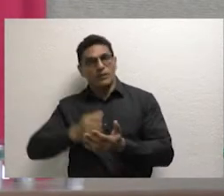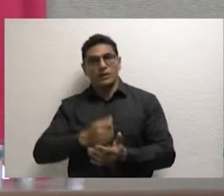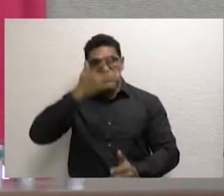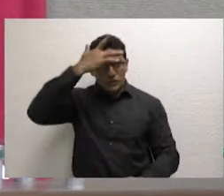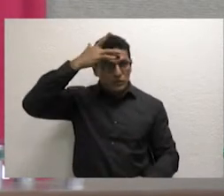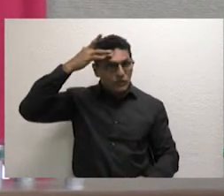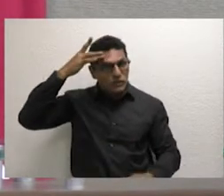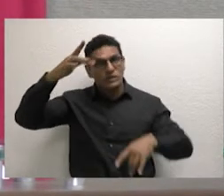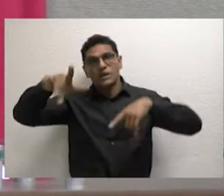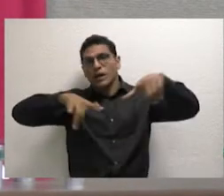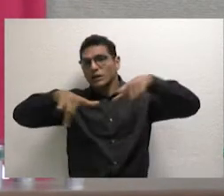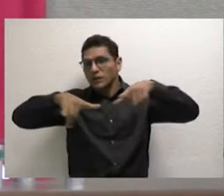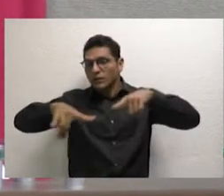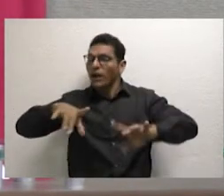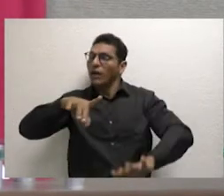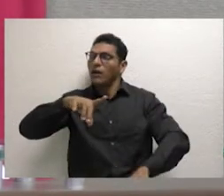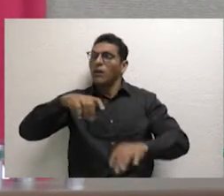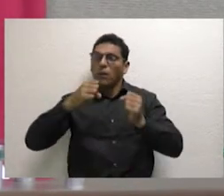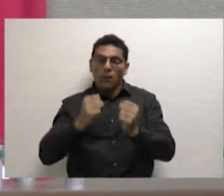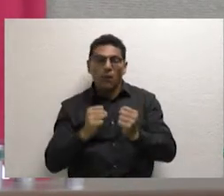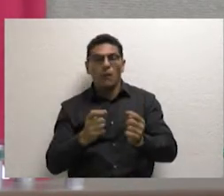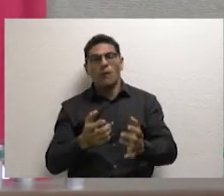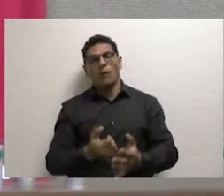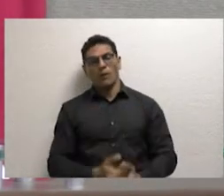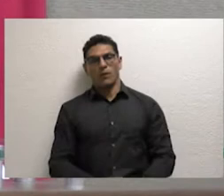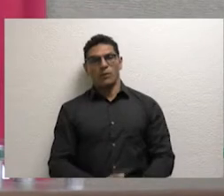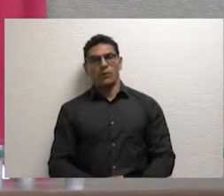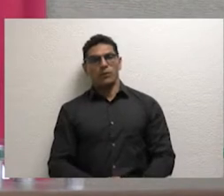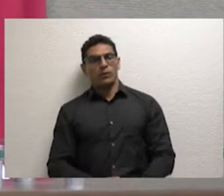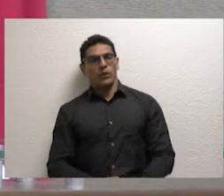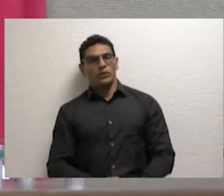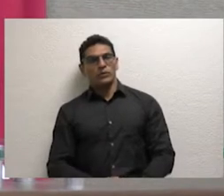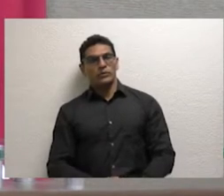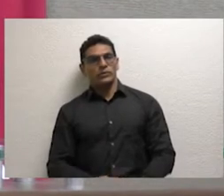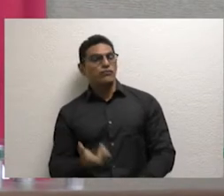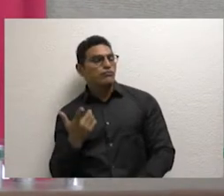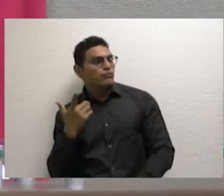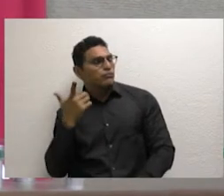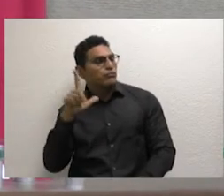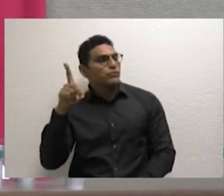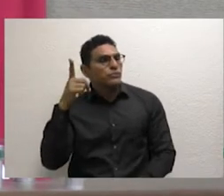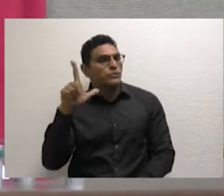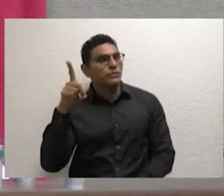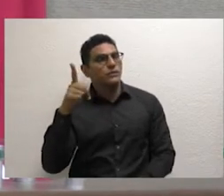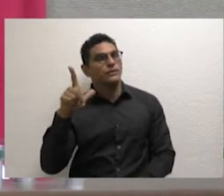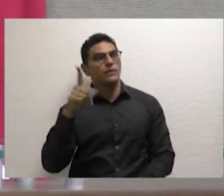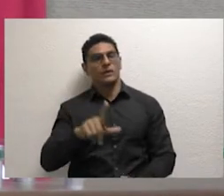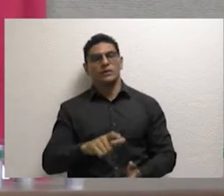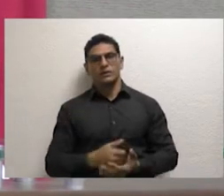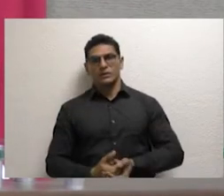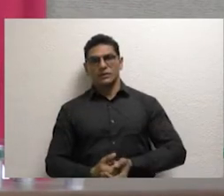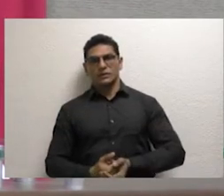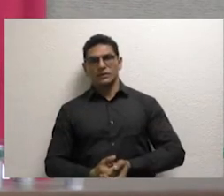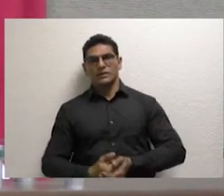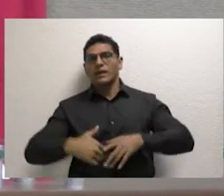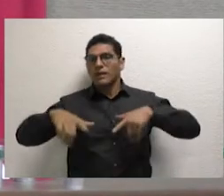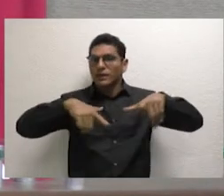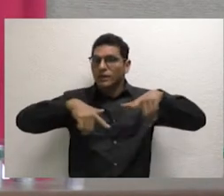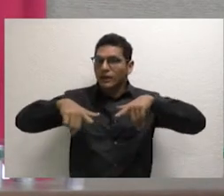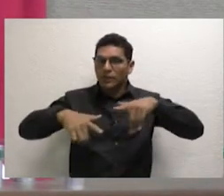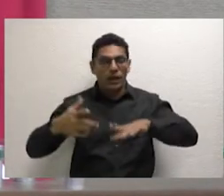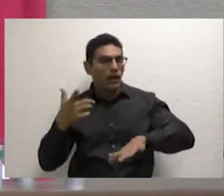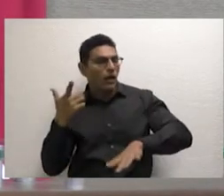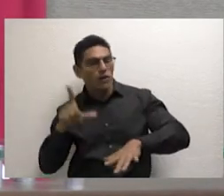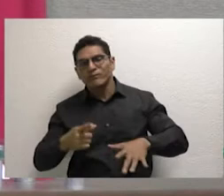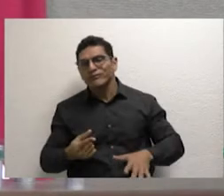um sustento de forma digna, elas querem garantir esse sustento com o seu trabalho, mas